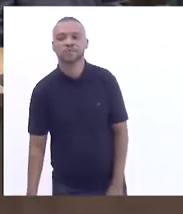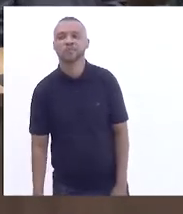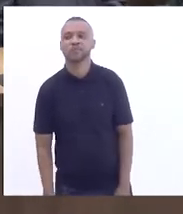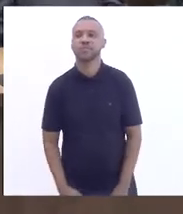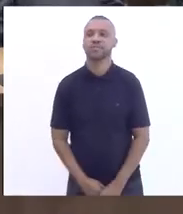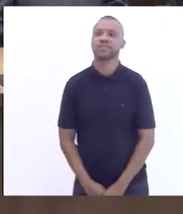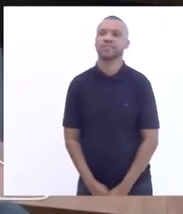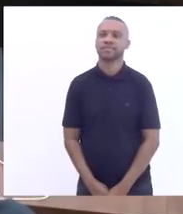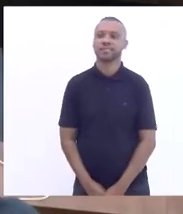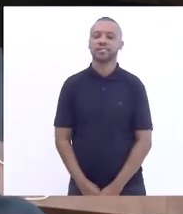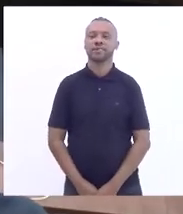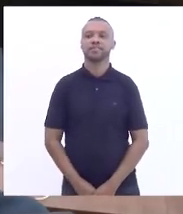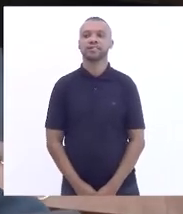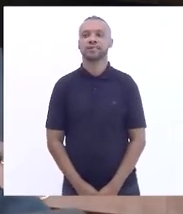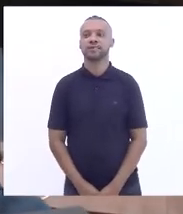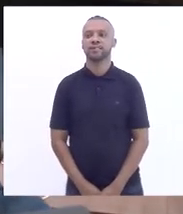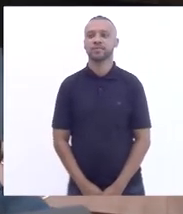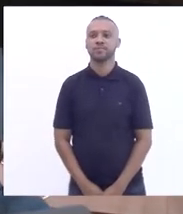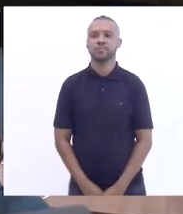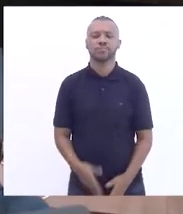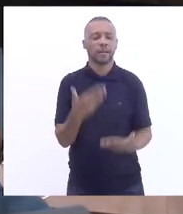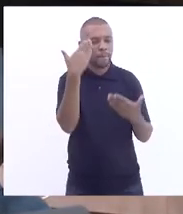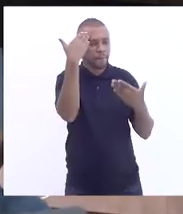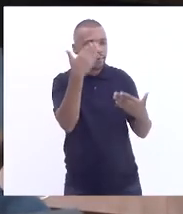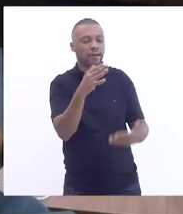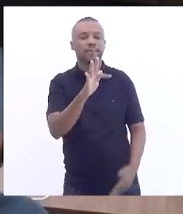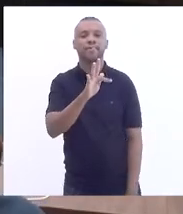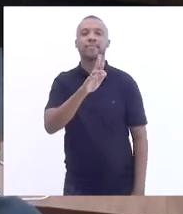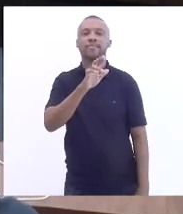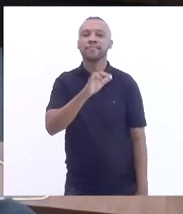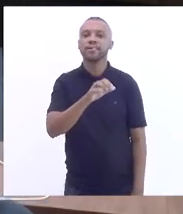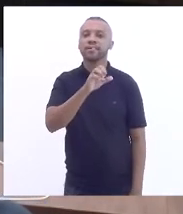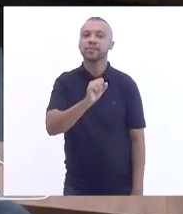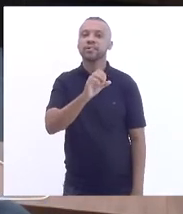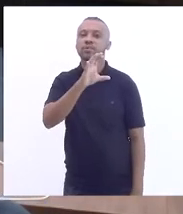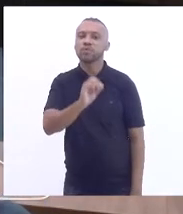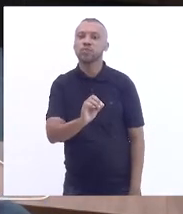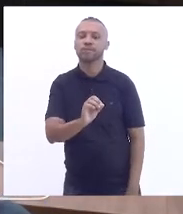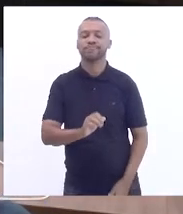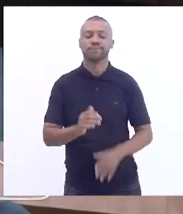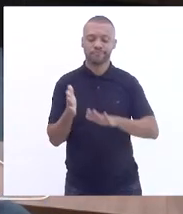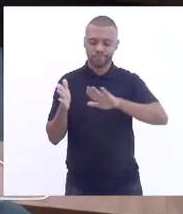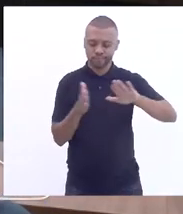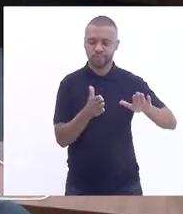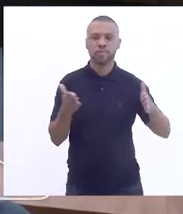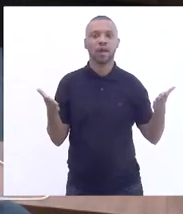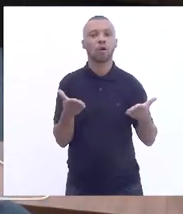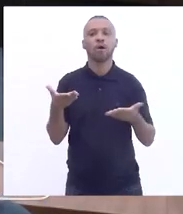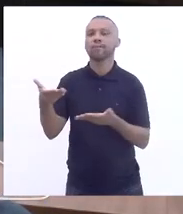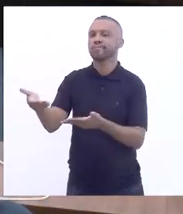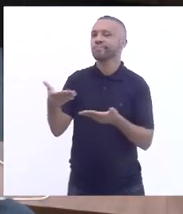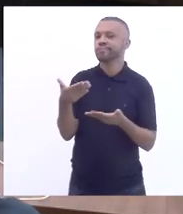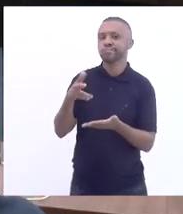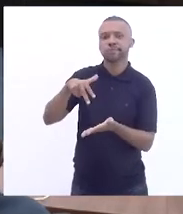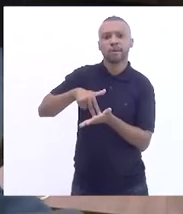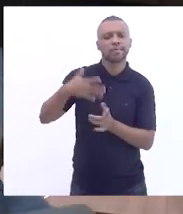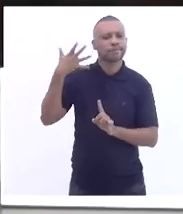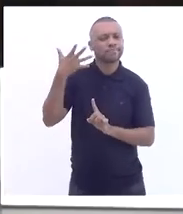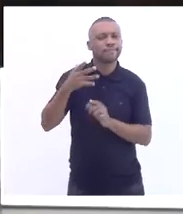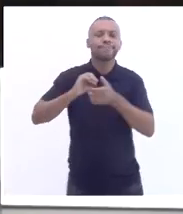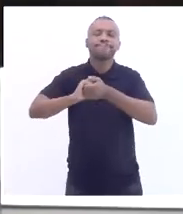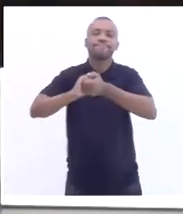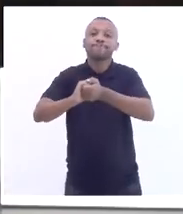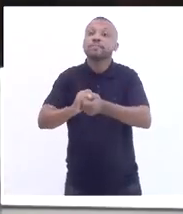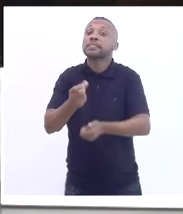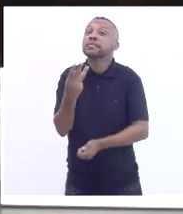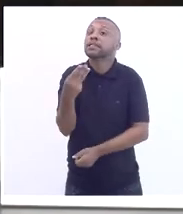e foi Obrigada Francisco chama agora para fazer uma